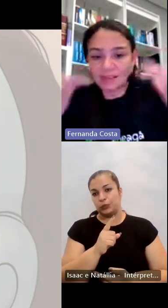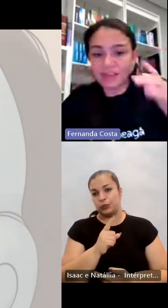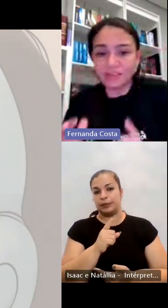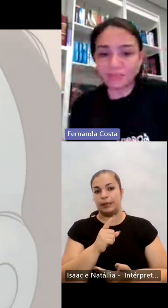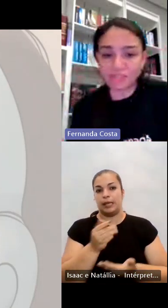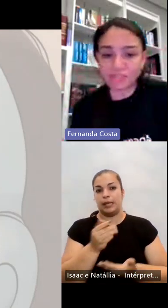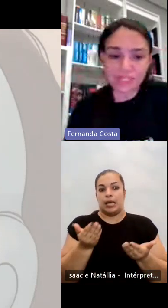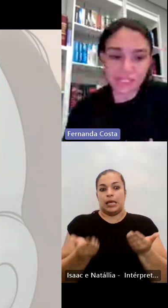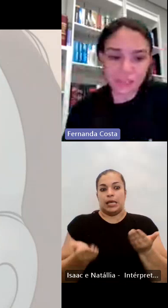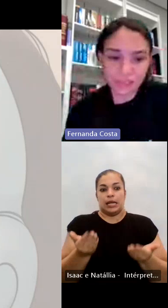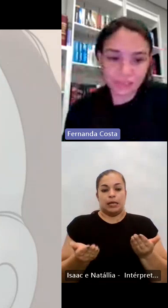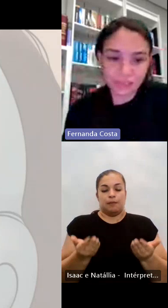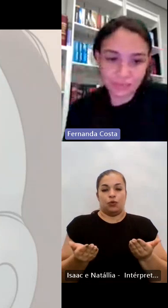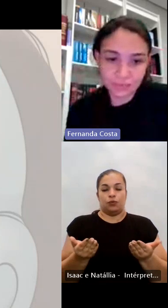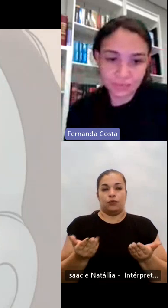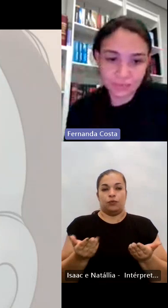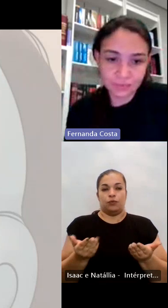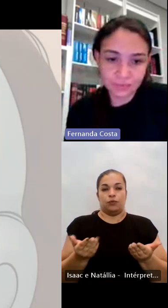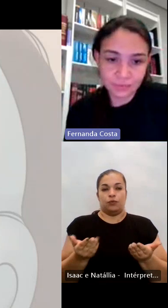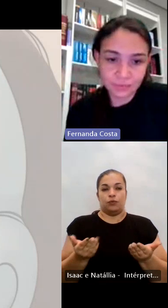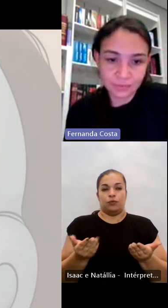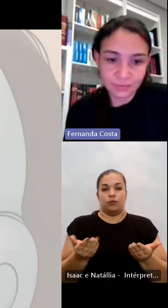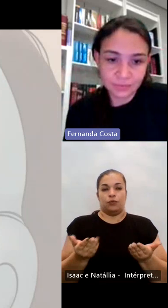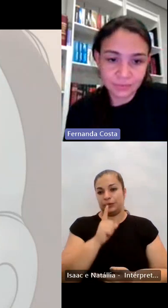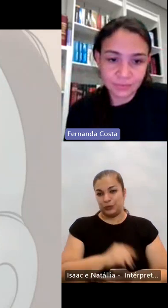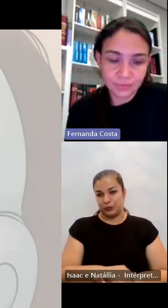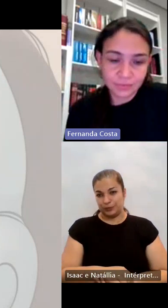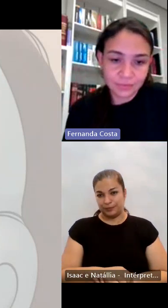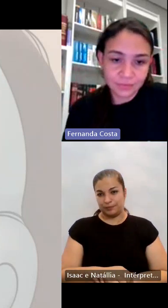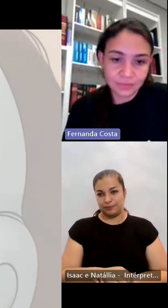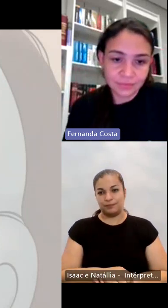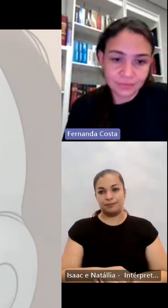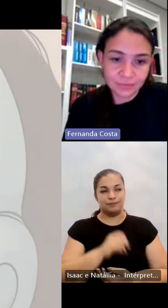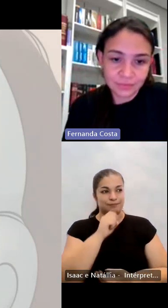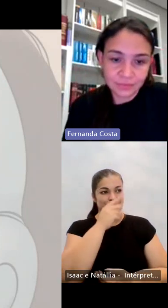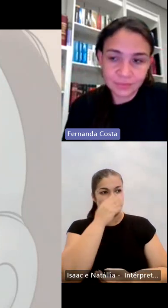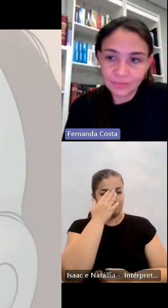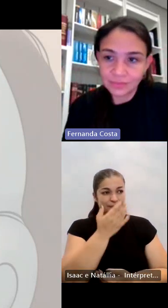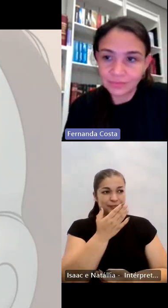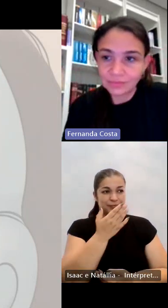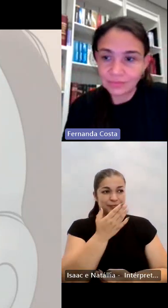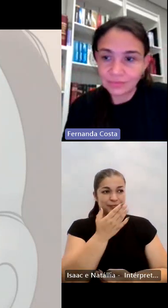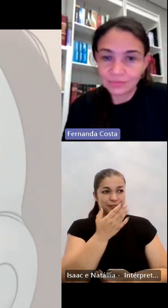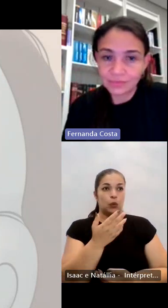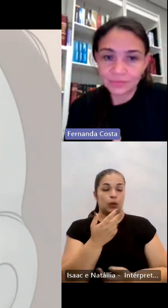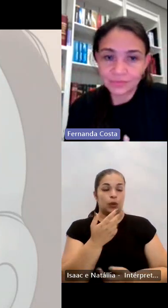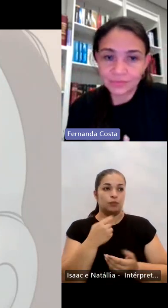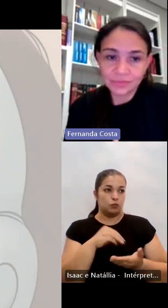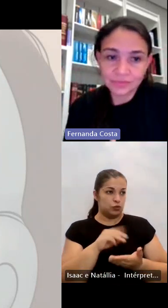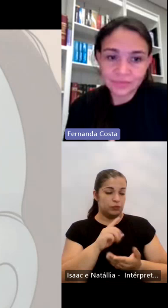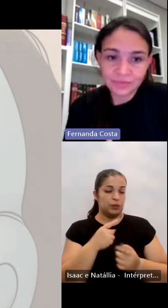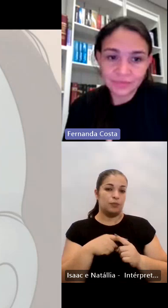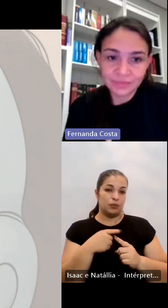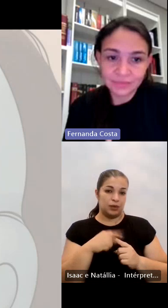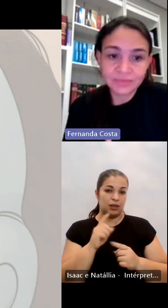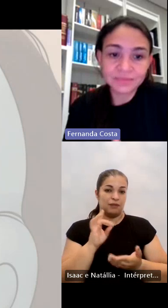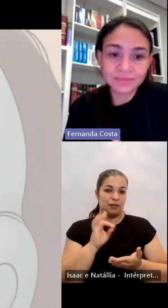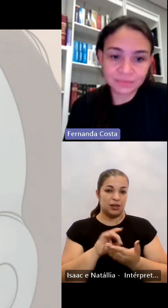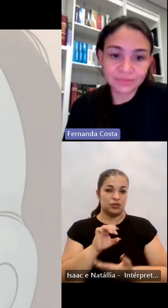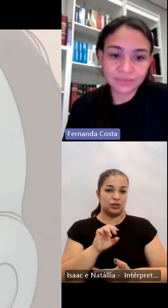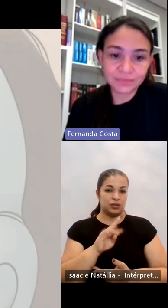equilibrada, firme, vamos dizer assim. Assim, muito interessante. Então tem um motivo. Na verdade, os cristais eles deveriam ficar